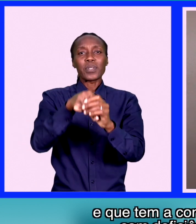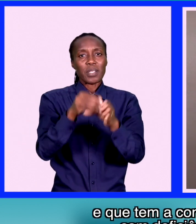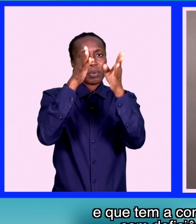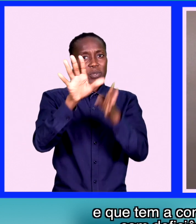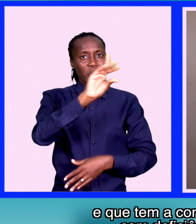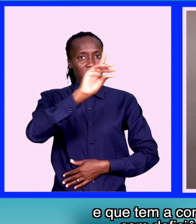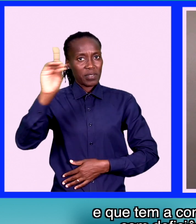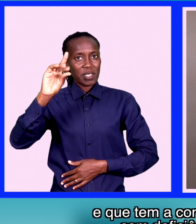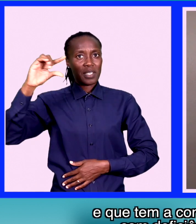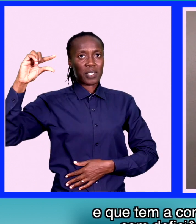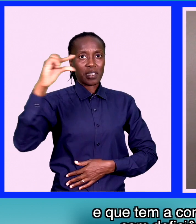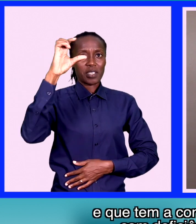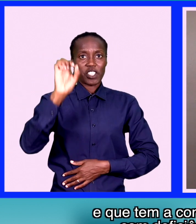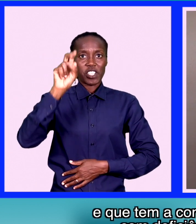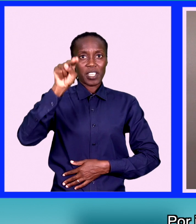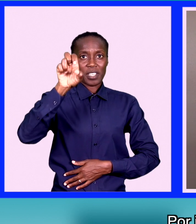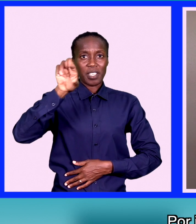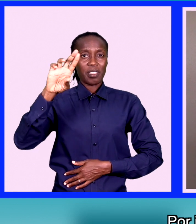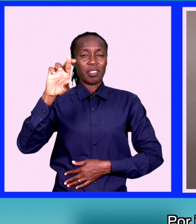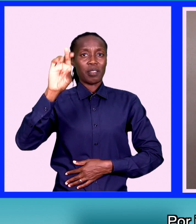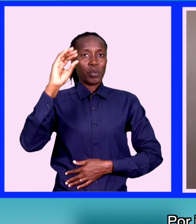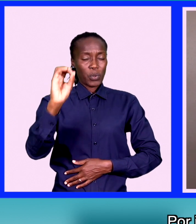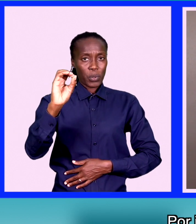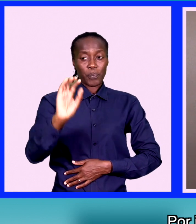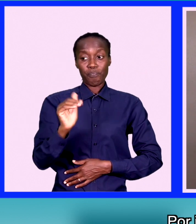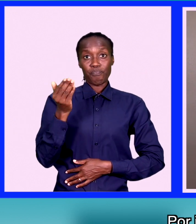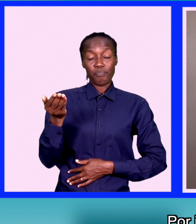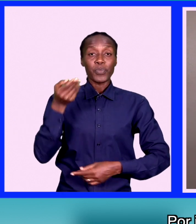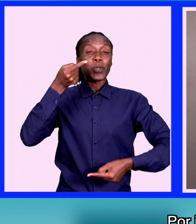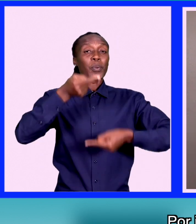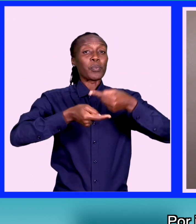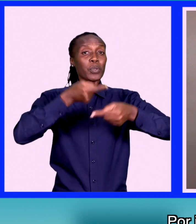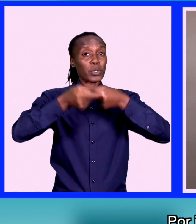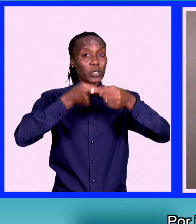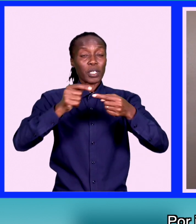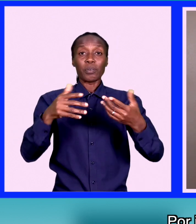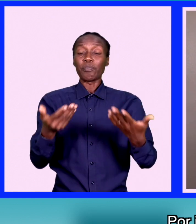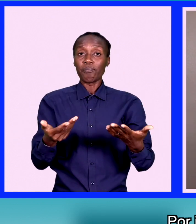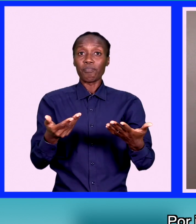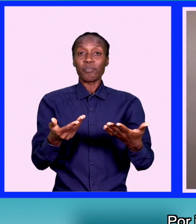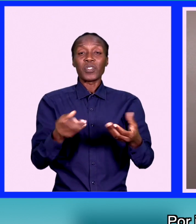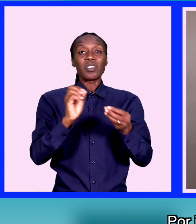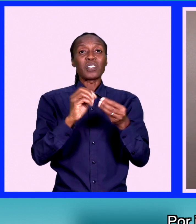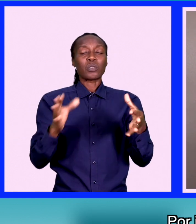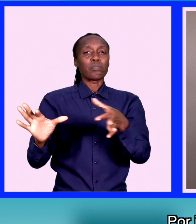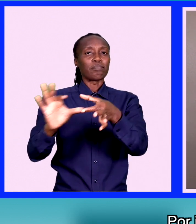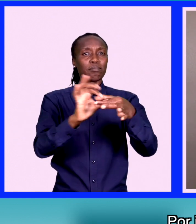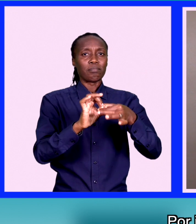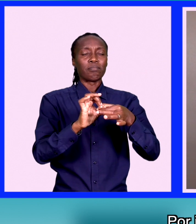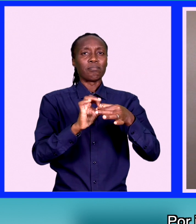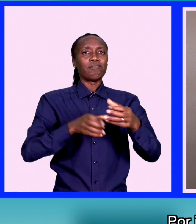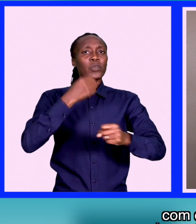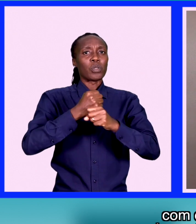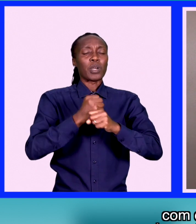pessoas com deficiência e as questões do género. Então, por isso que foi um projeto que nos permitiu trabalhar com